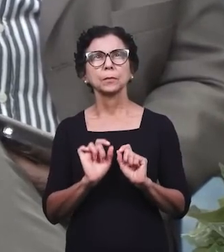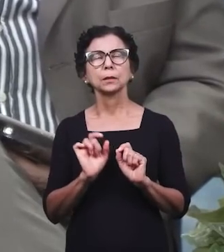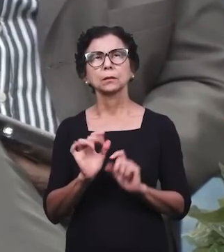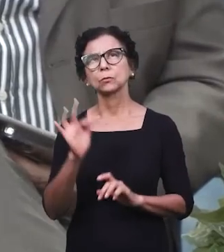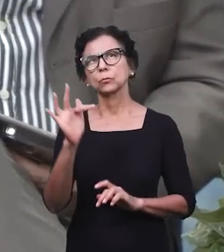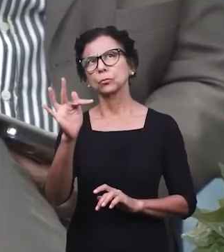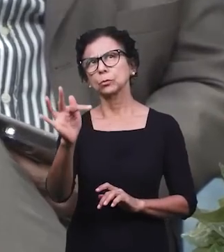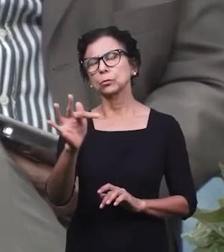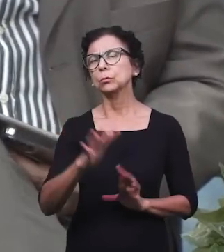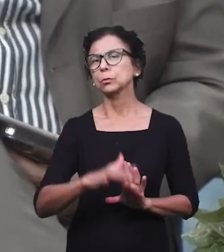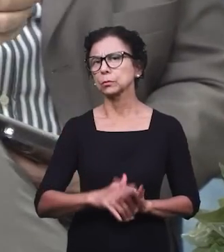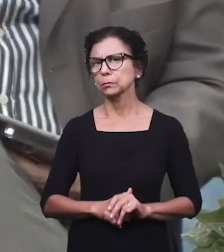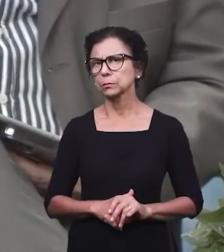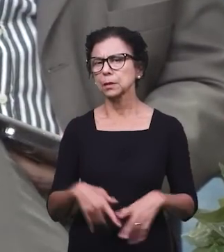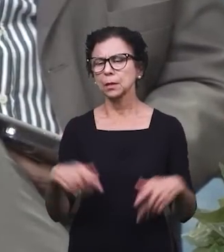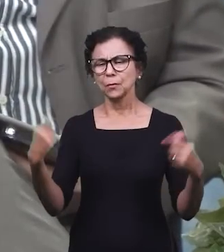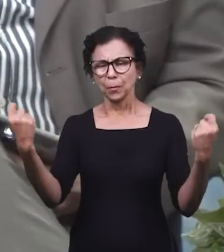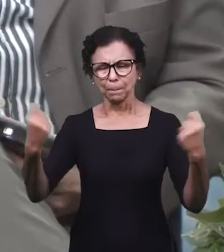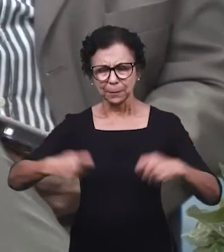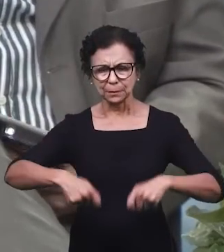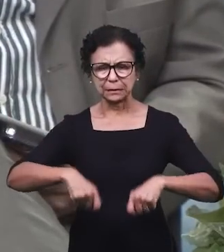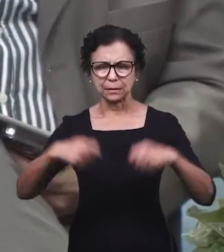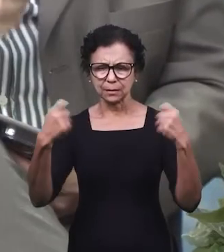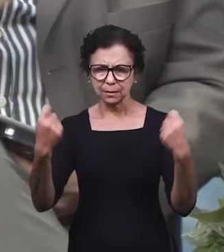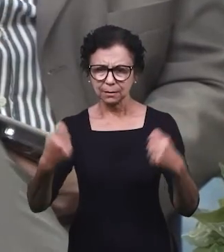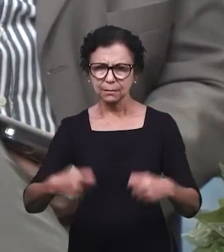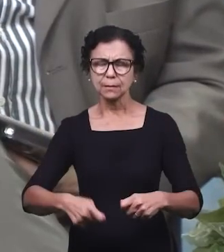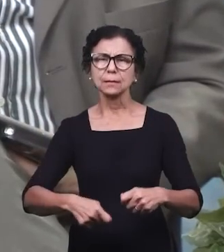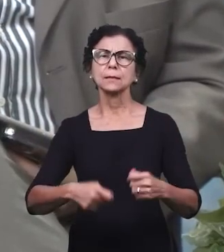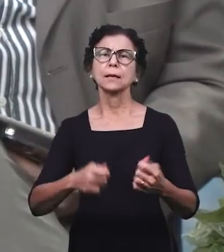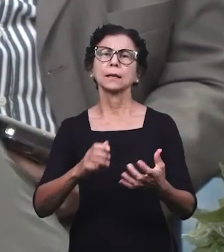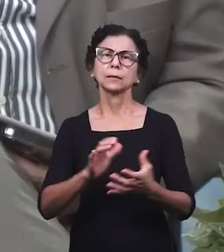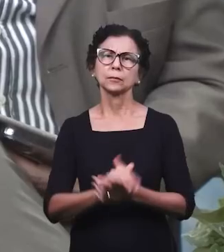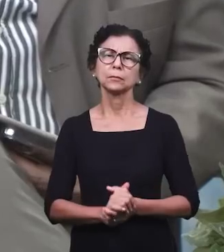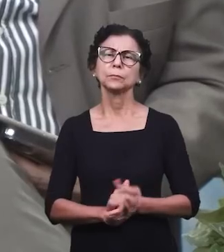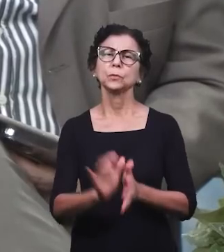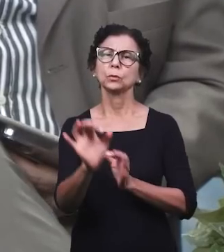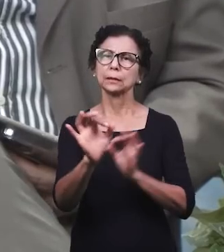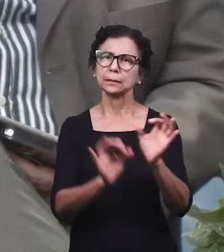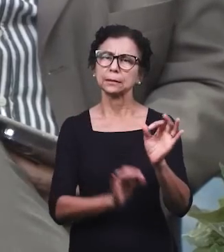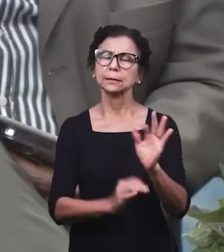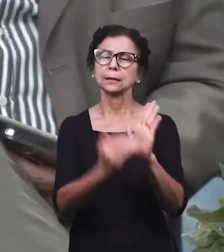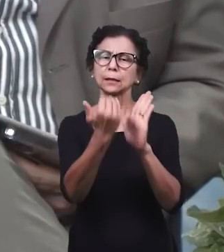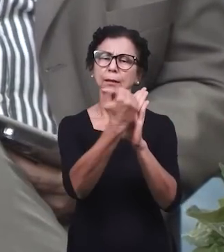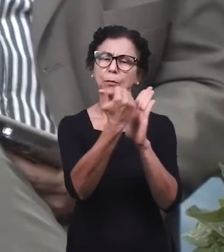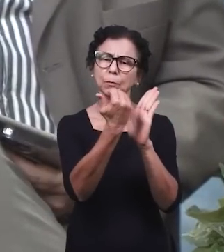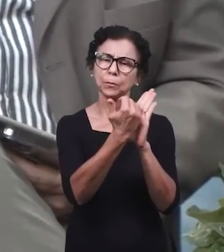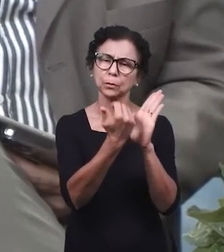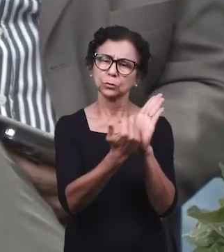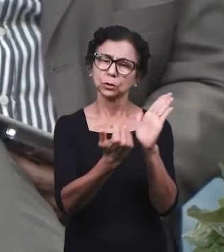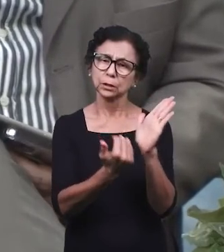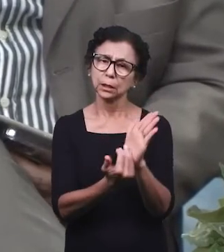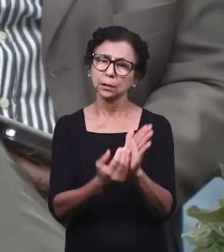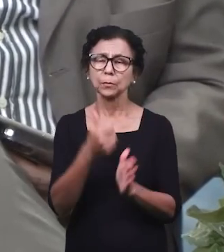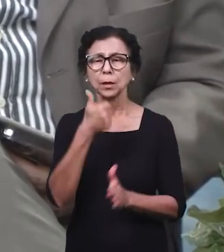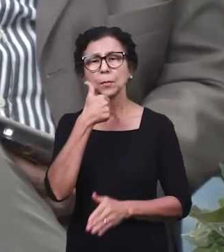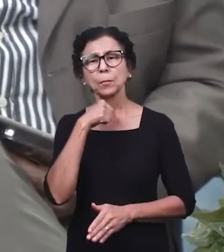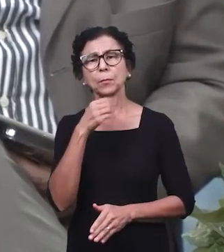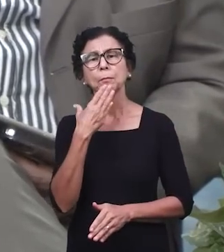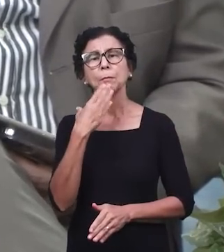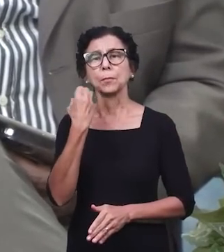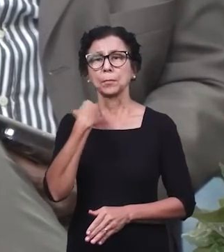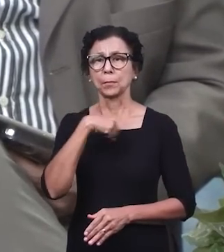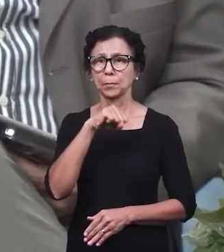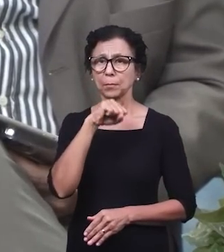na frente que você vai precisar de ter essa organização, porque pai e mãe têm tempo de